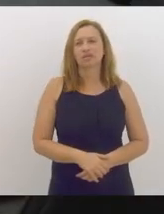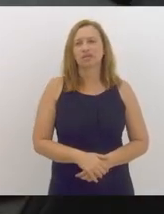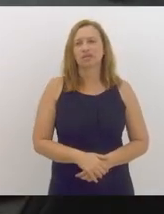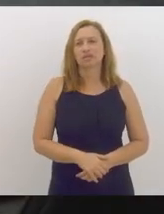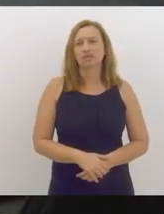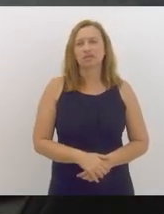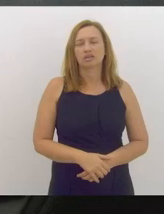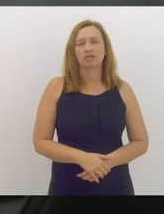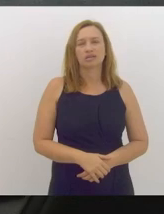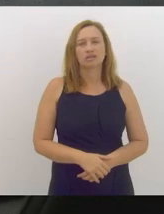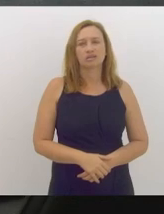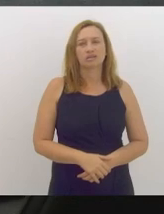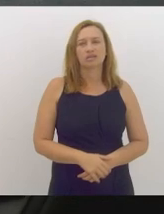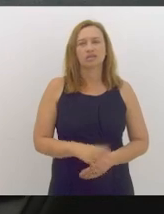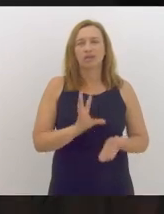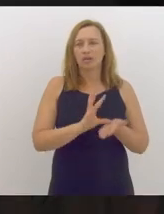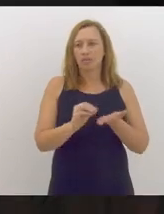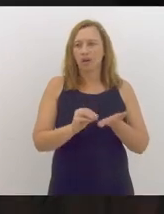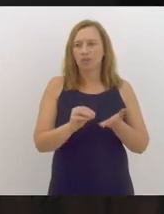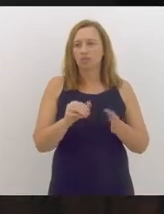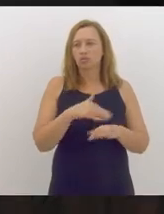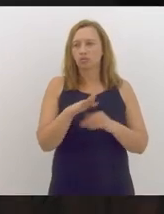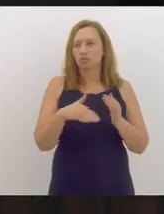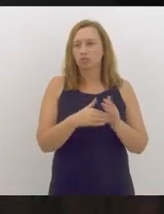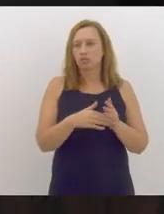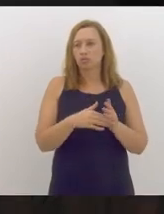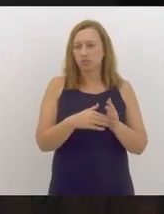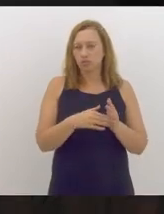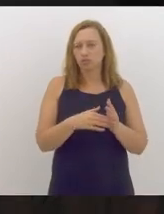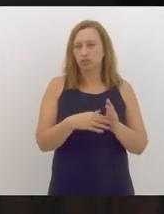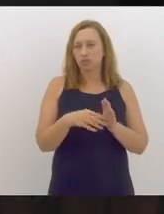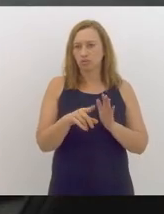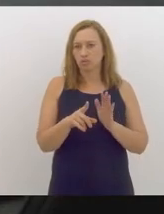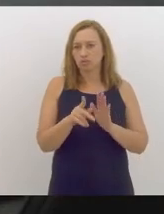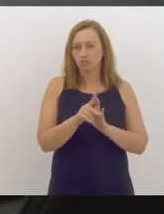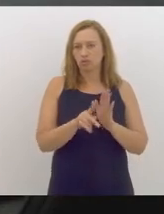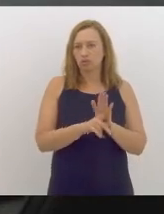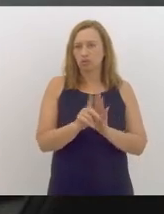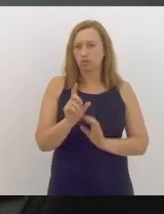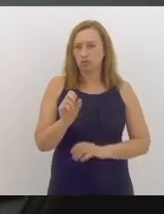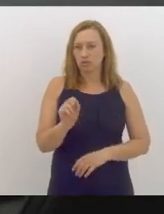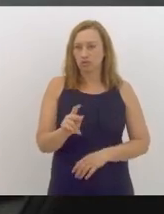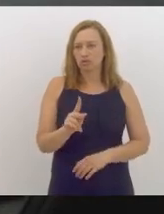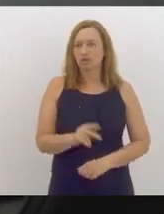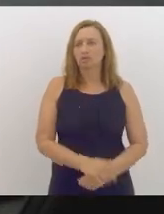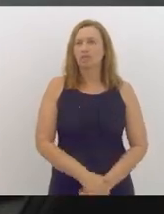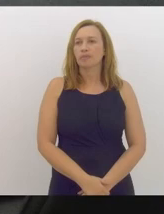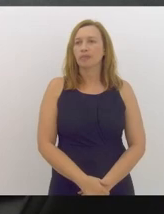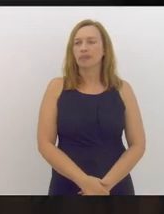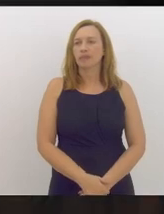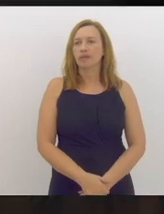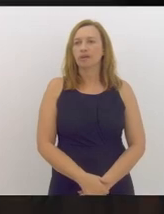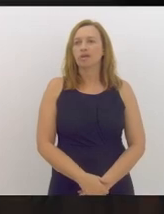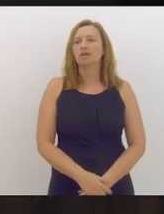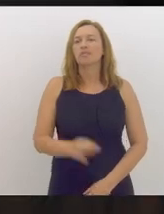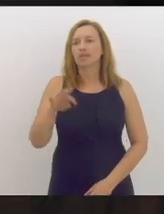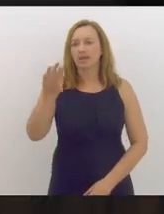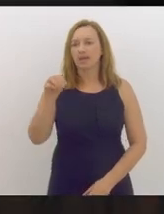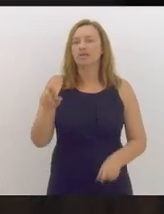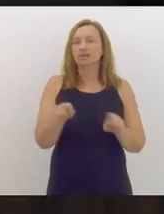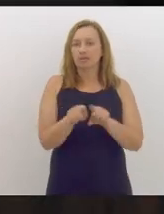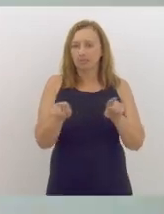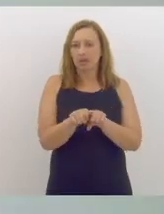Subtenente Bernardo. Está na pauta, tá? Nós vamos botar todos os vetos. Subtenente Bernardo. Subtenente também já está,